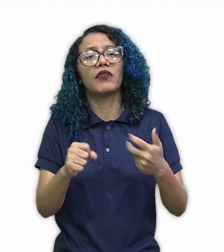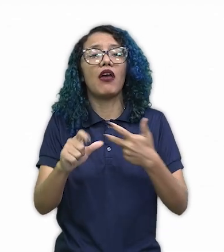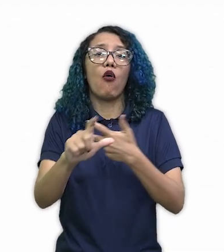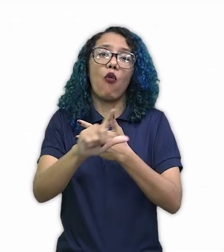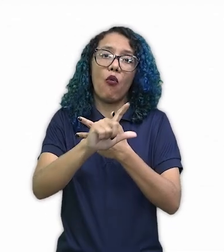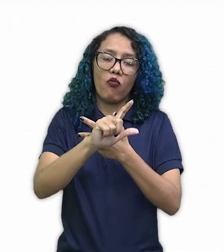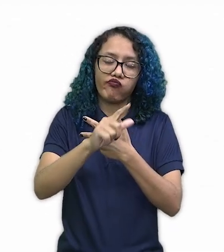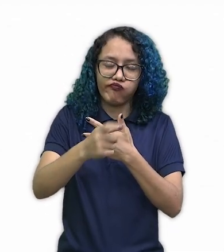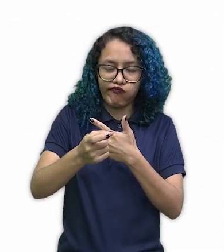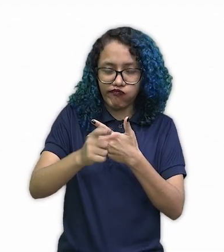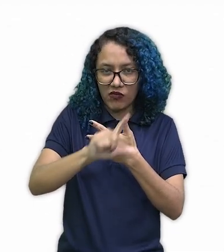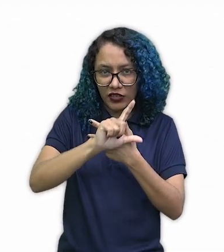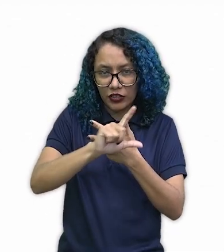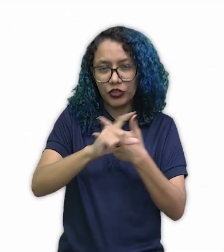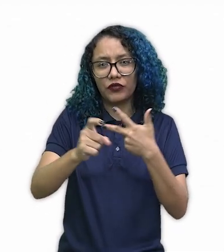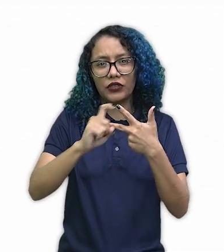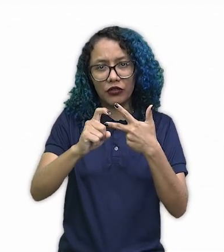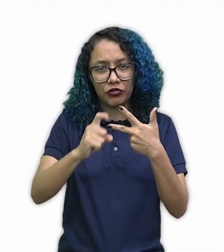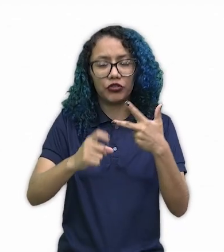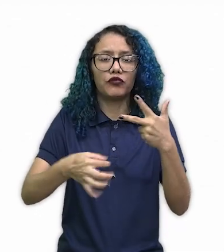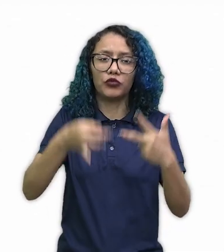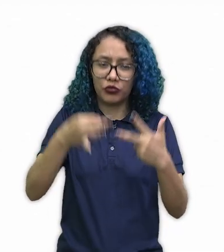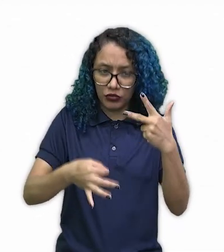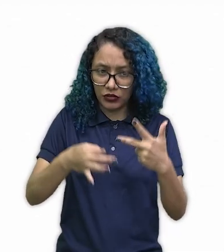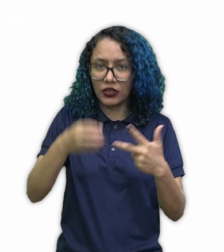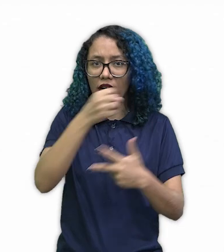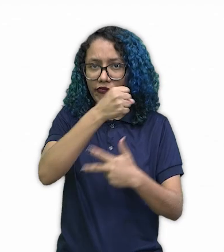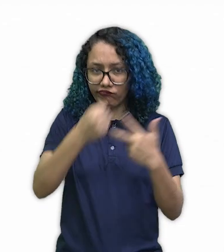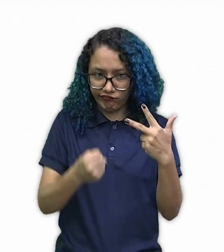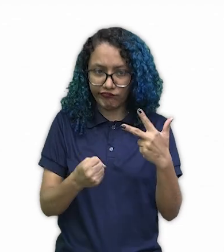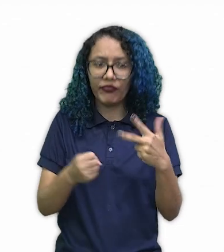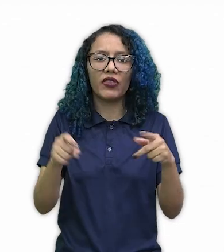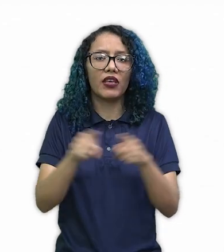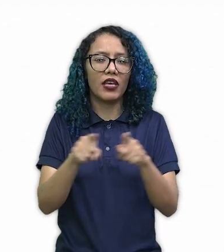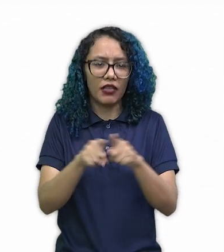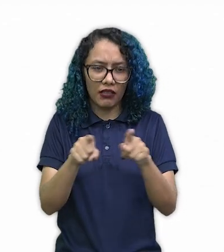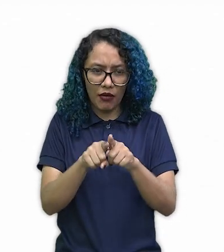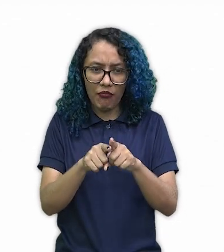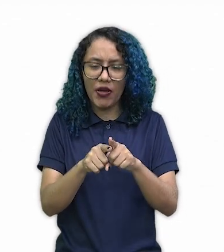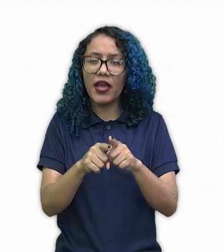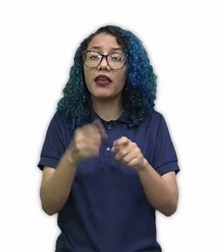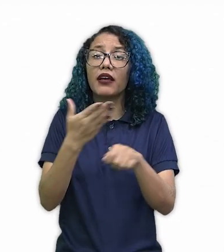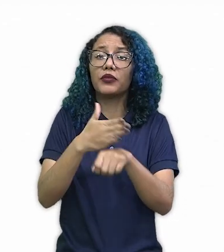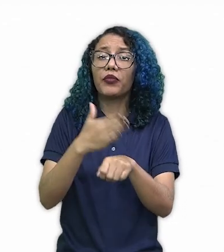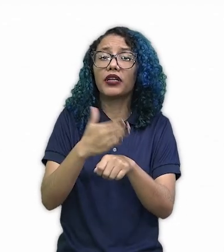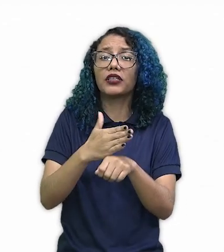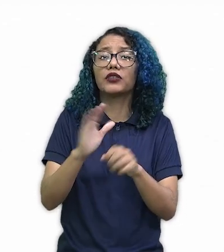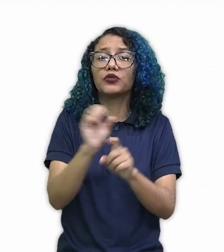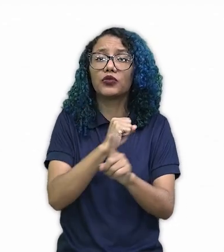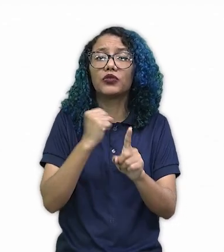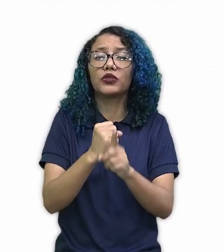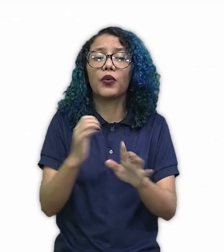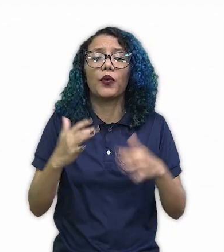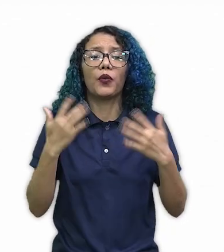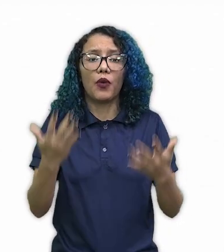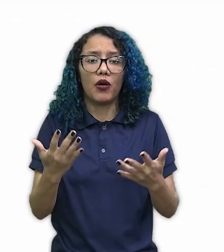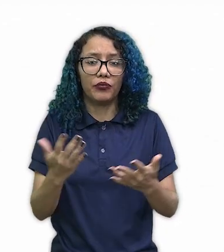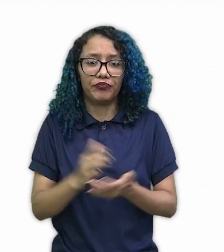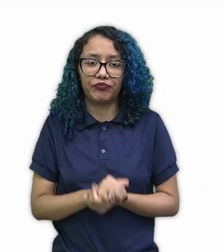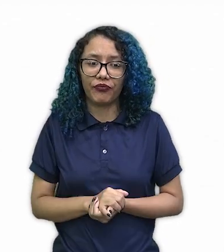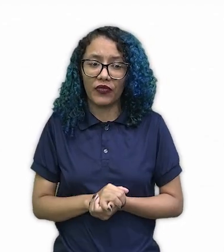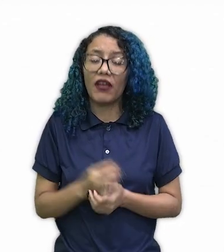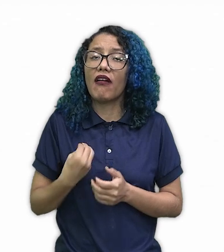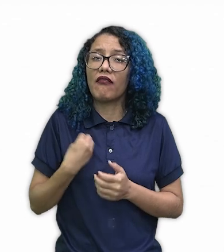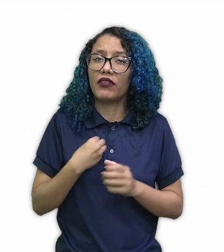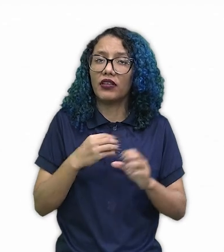judiciário. Tá? E dentro desse processo nós temos também as práticas sociais, que é a vida